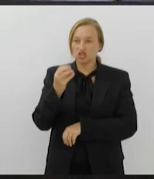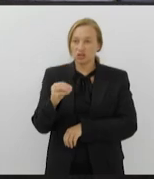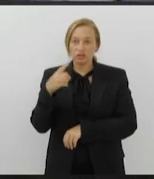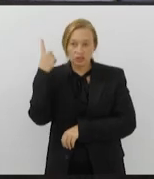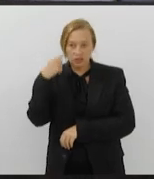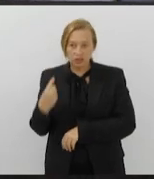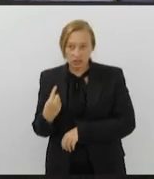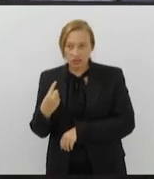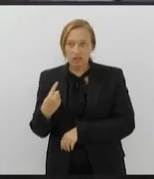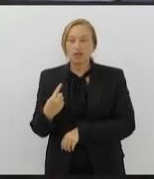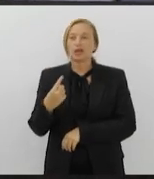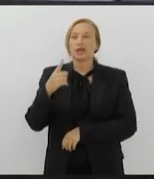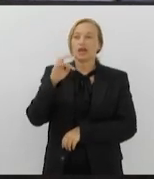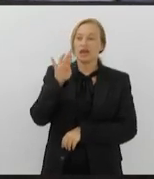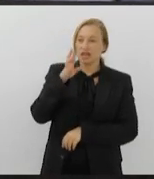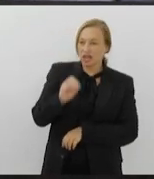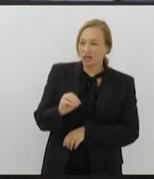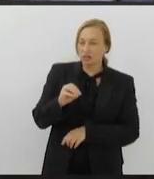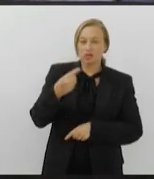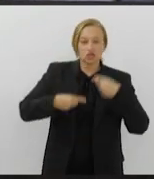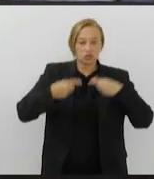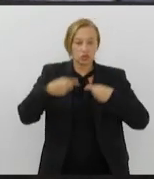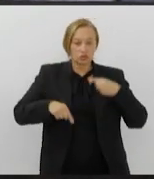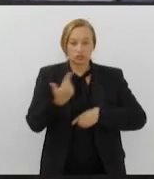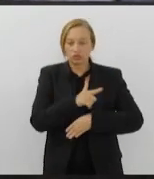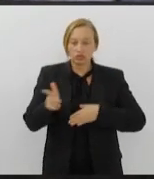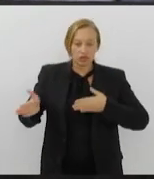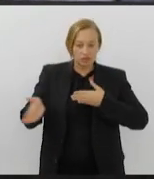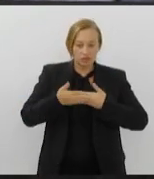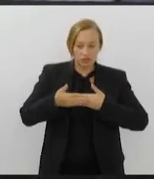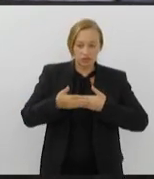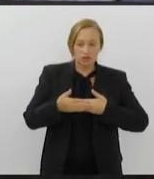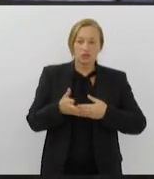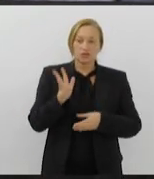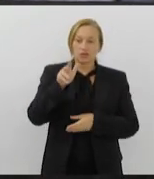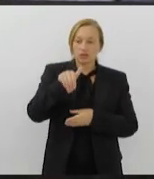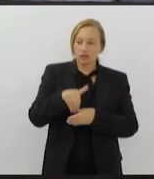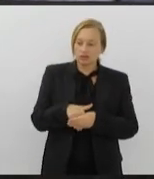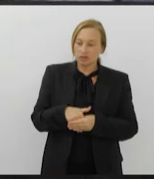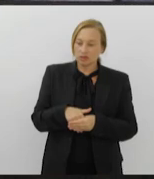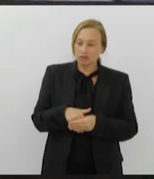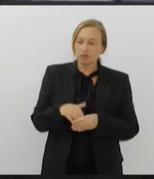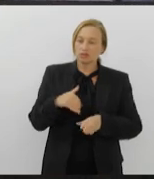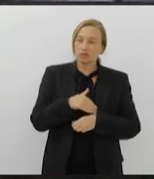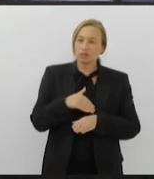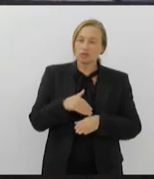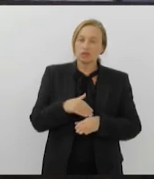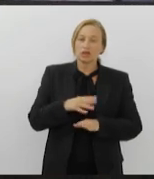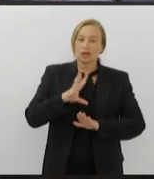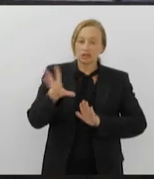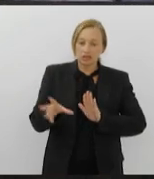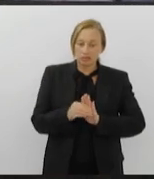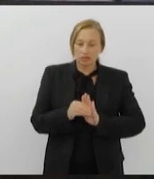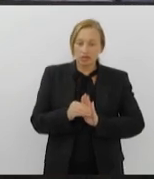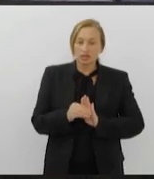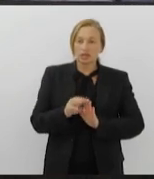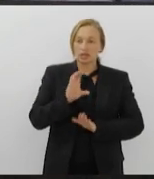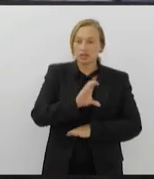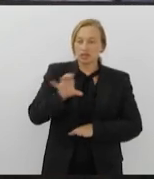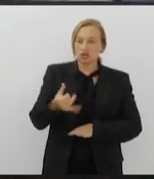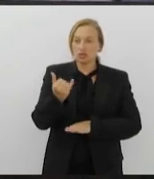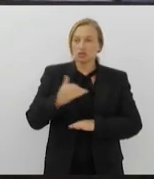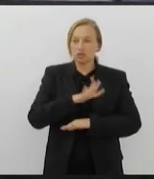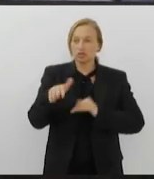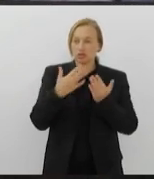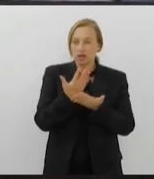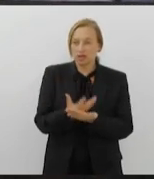Renato Machado. Em discussão, não havendo quem queira discutir, encerrada a discussão. Em votação, as emendas da CCJ. Os senhores que aprovam, permaneçam